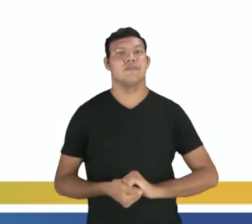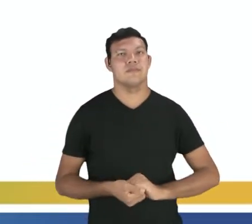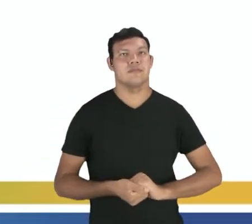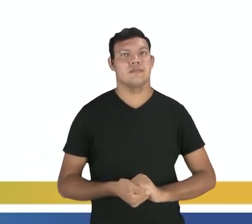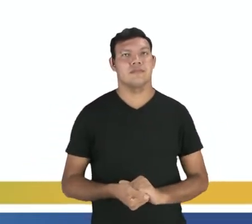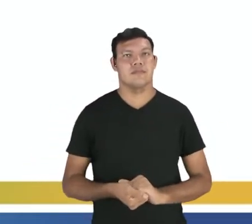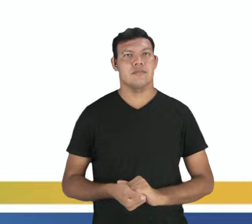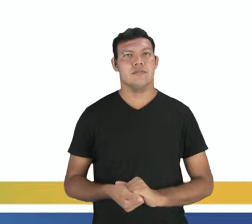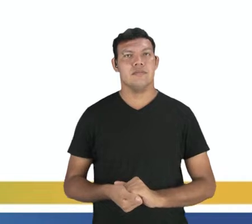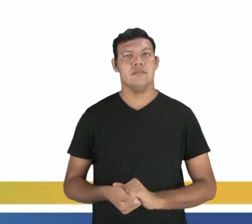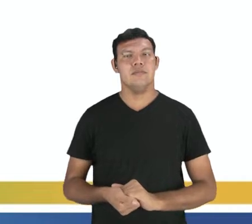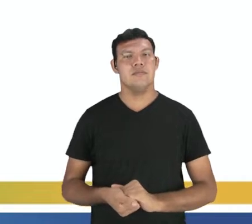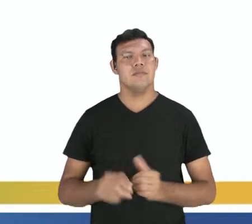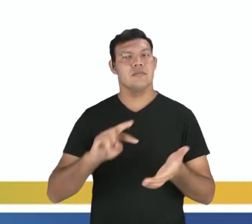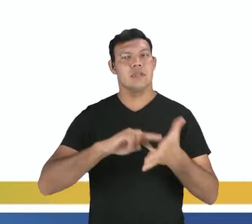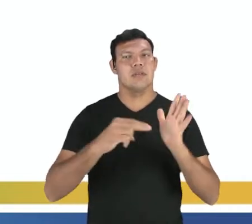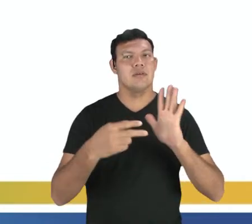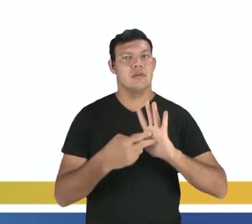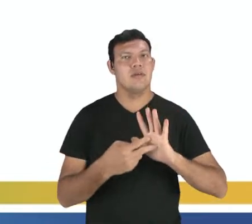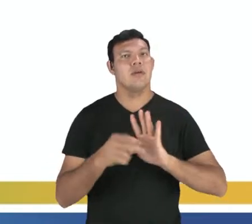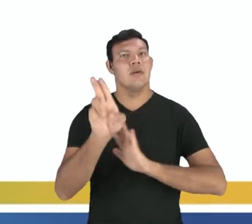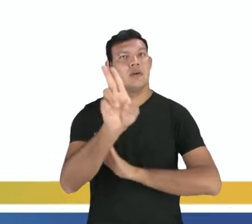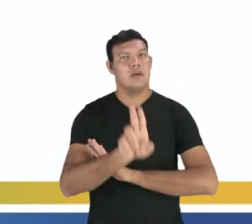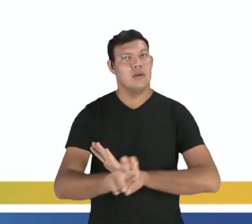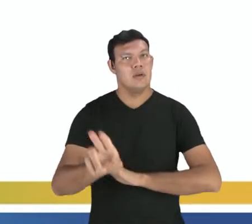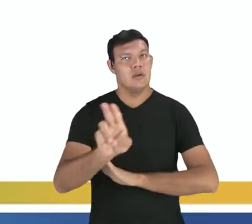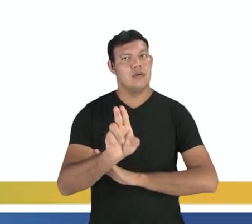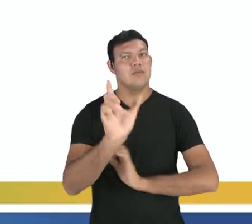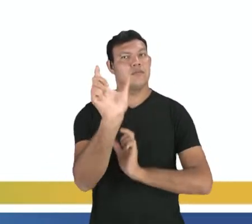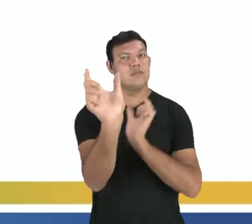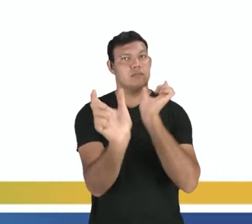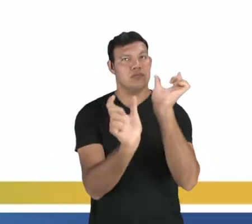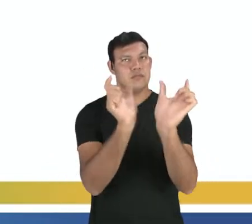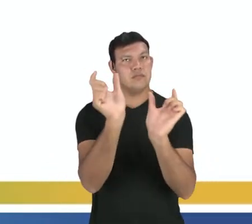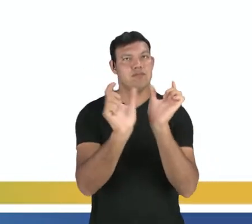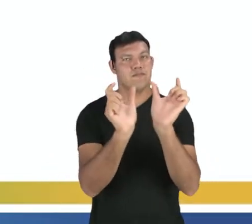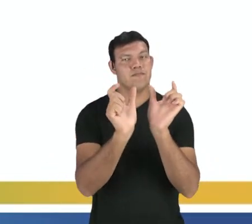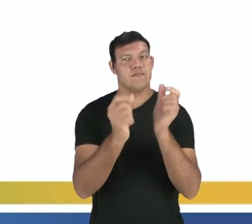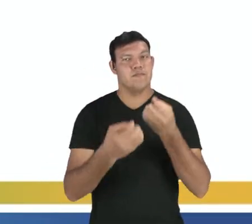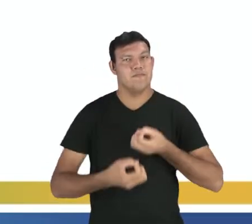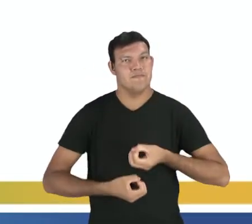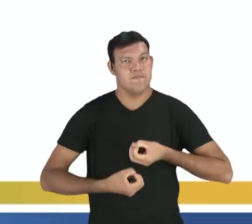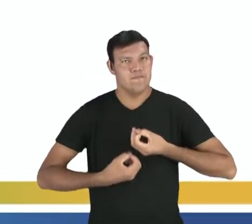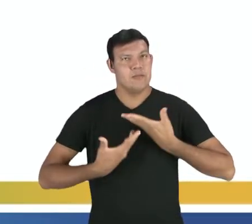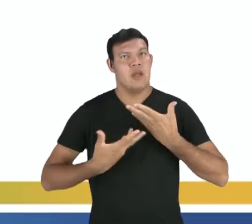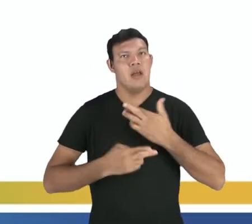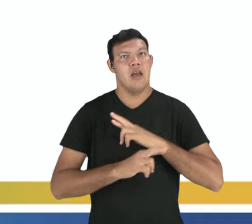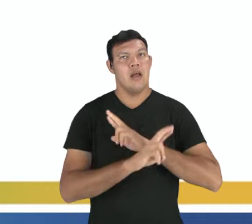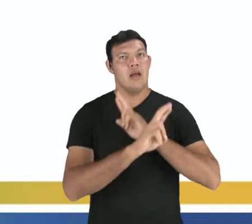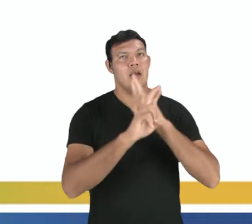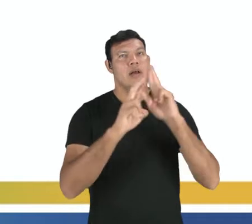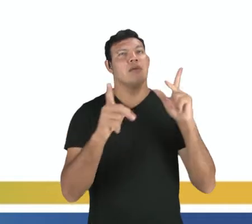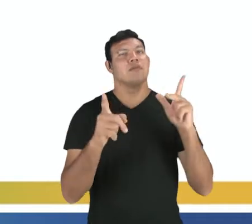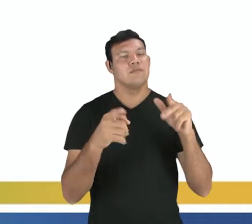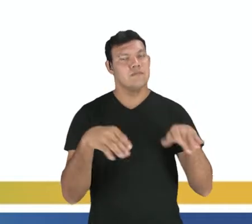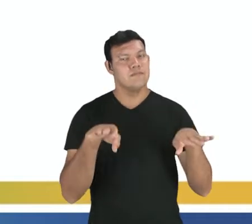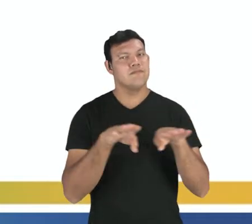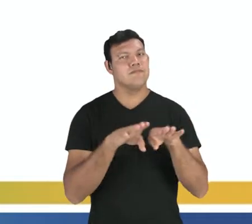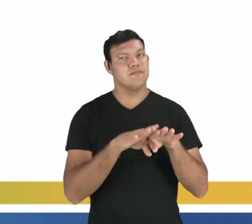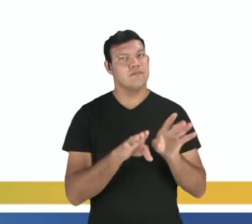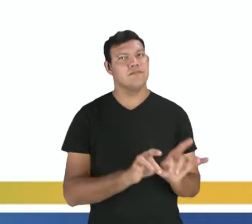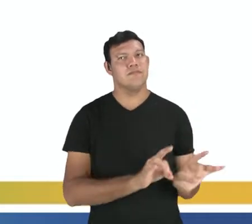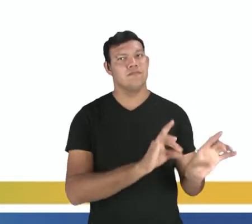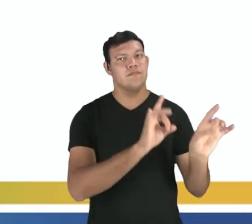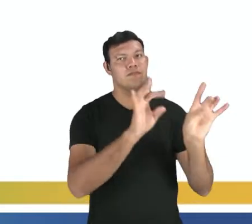Tá? O que é? É o uso de palavras para expressar algo diferente e especialmente